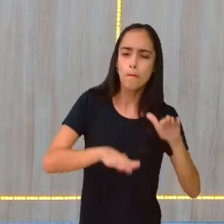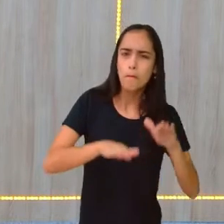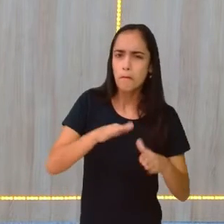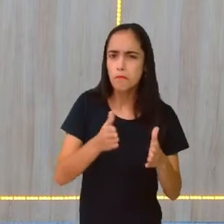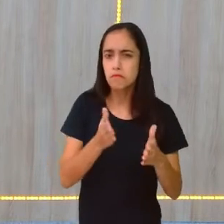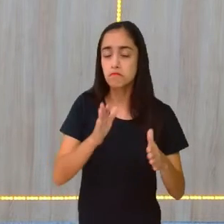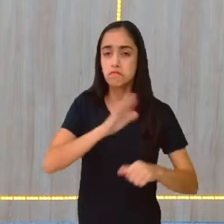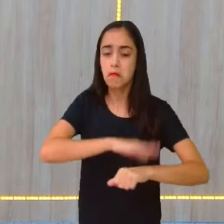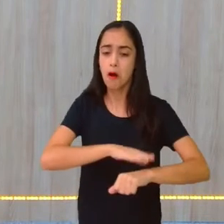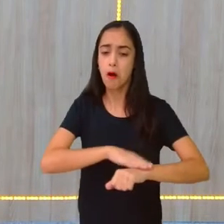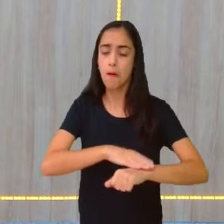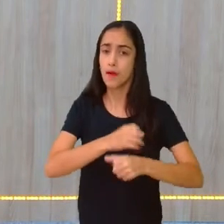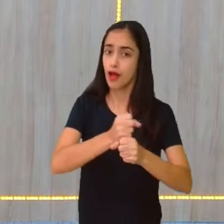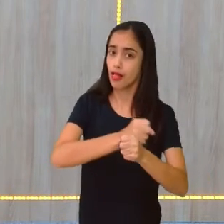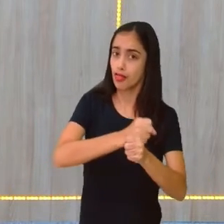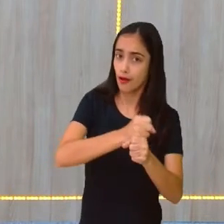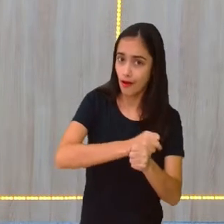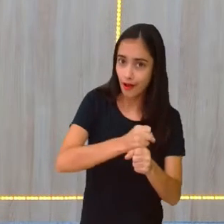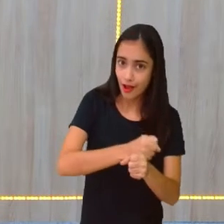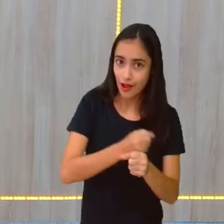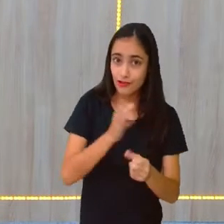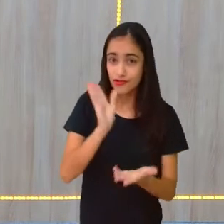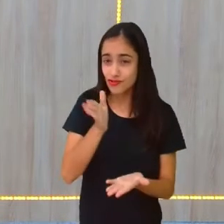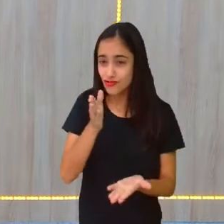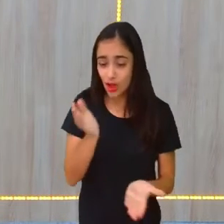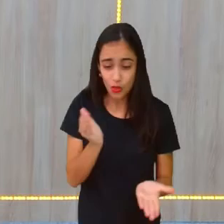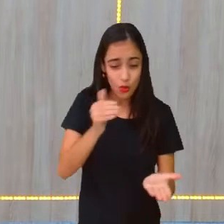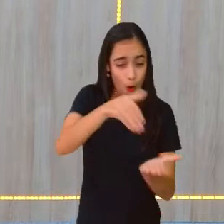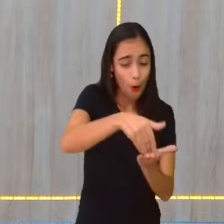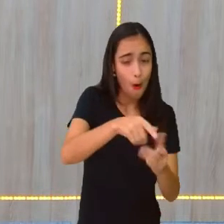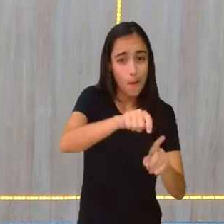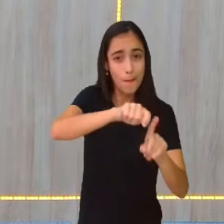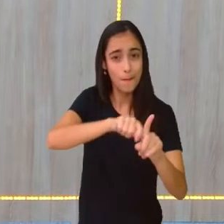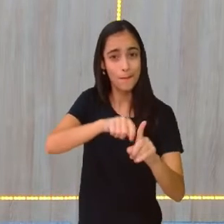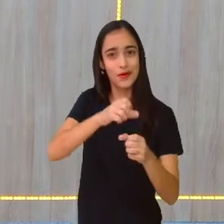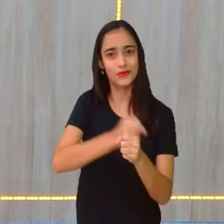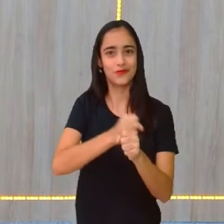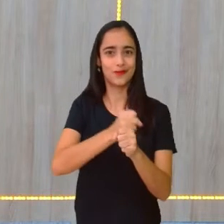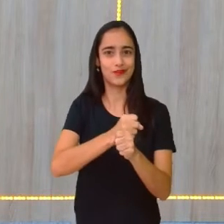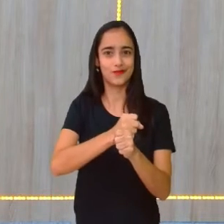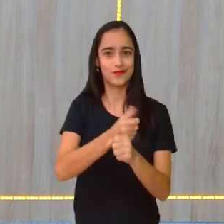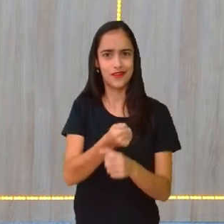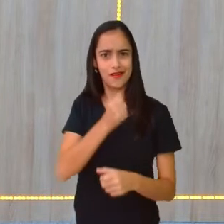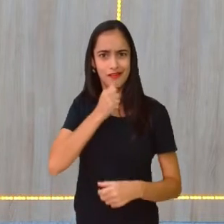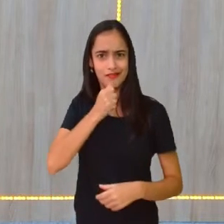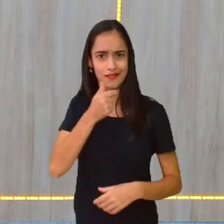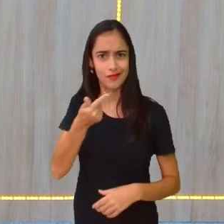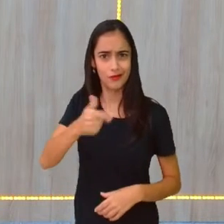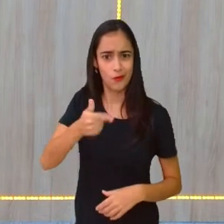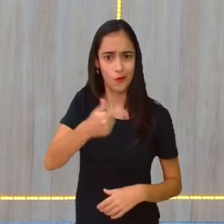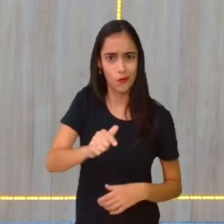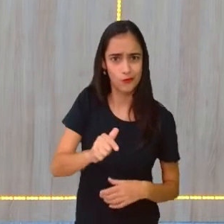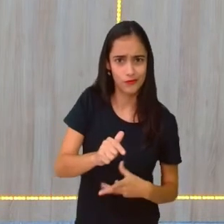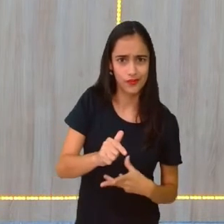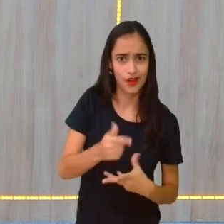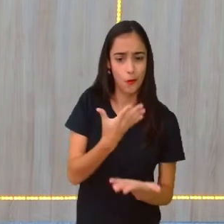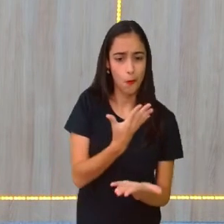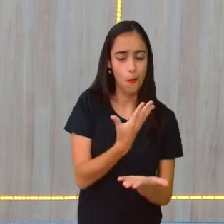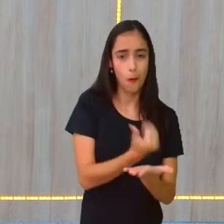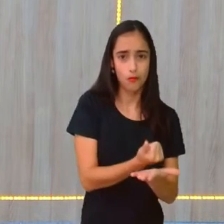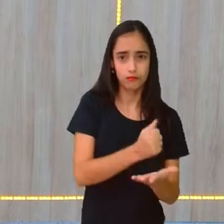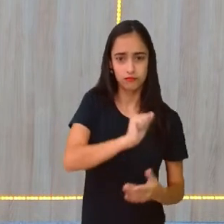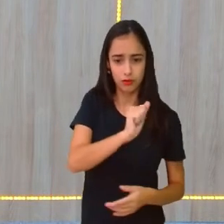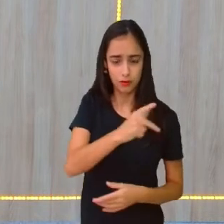do ano, no último mês do ano, ainda não fez o download do aplicativo do